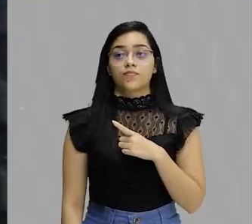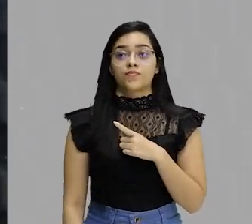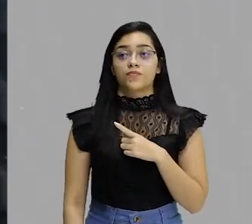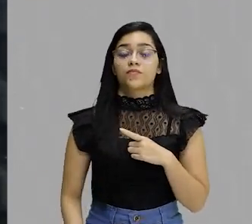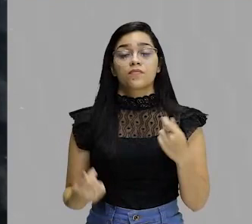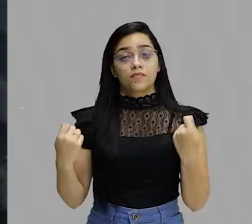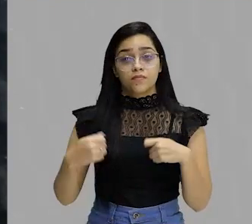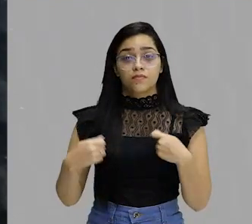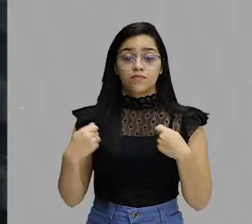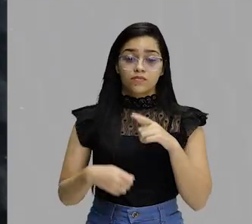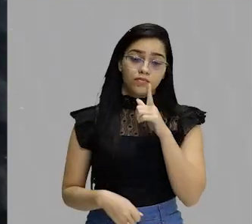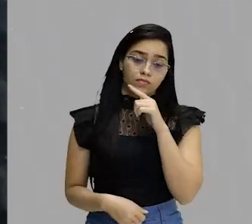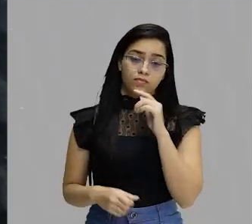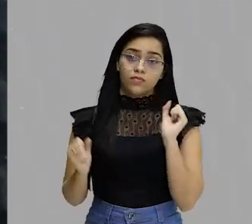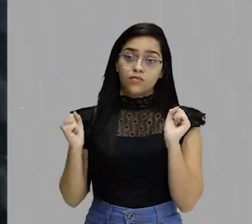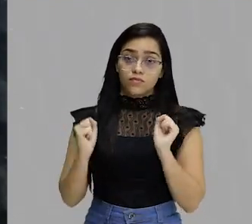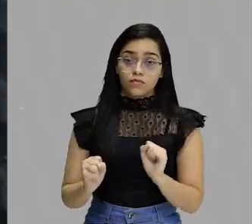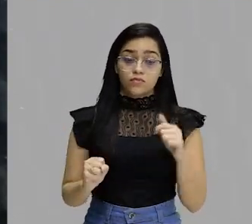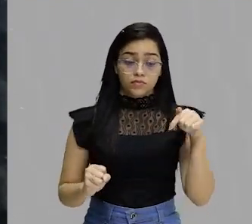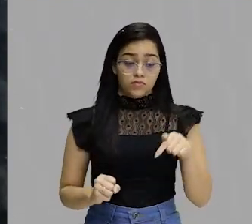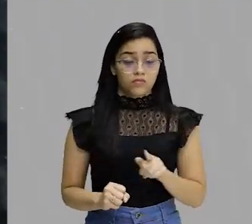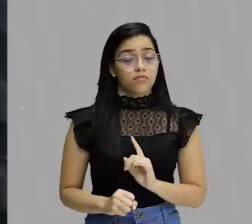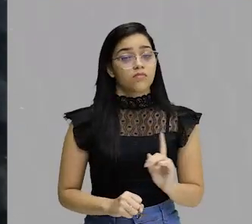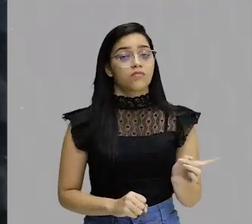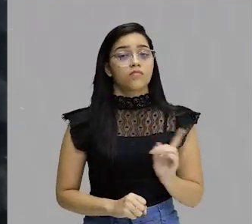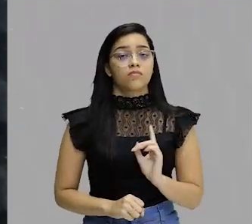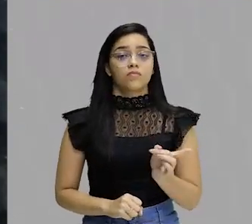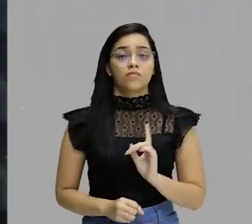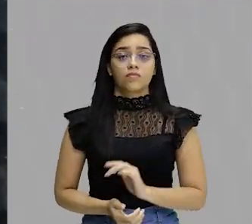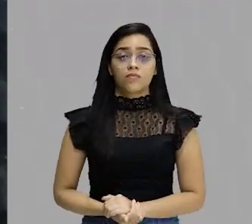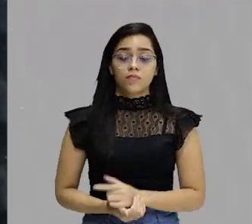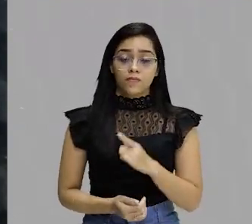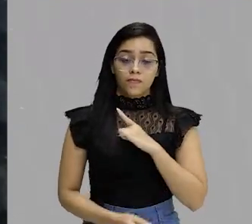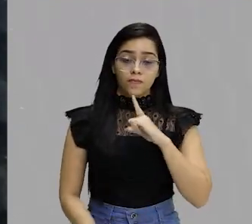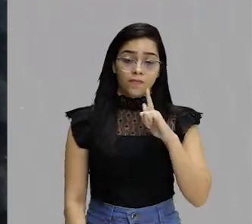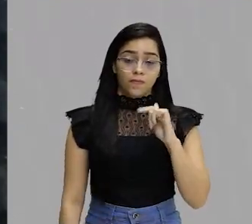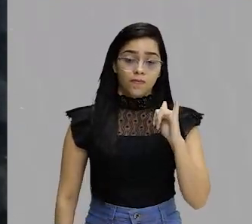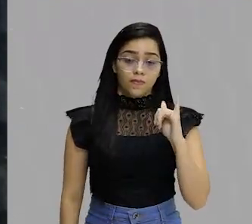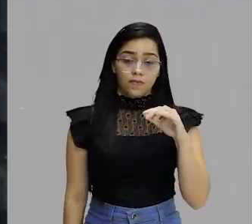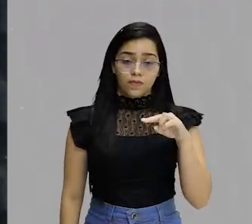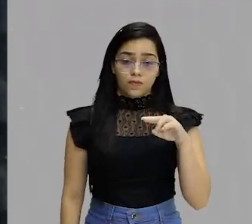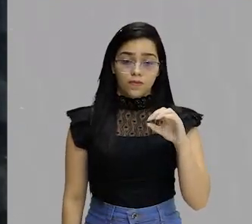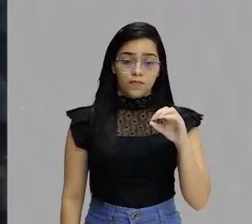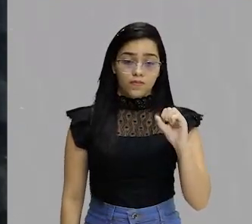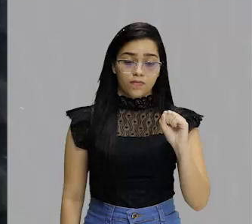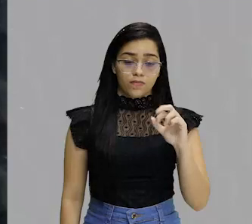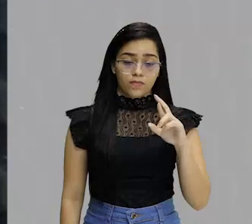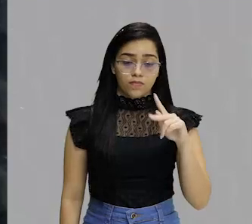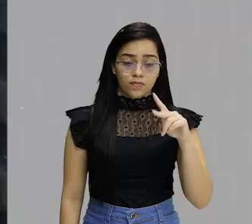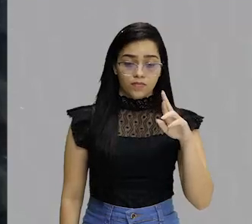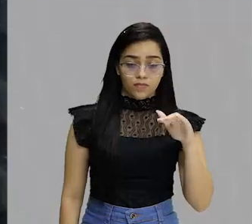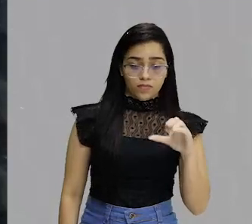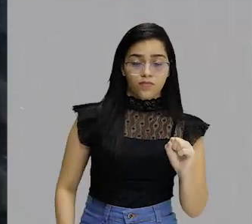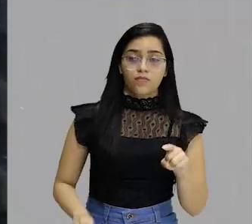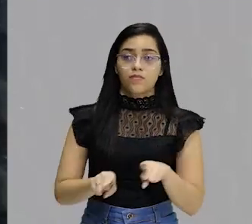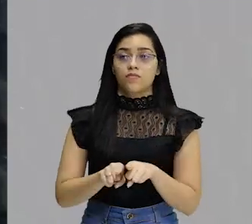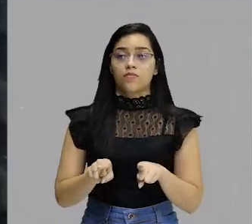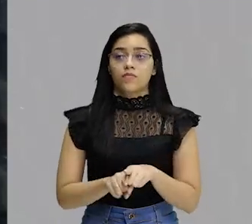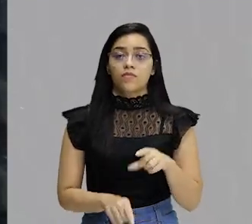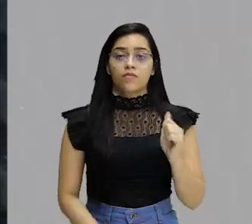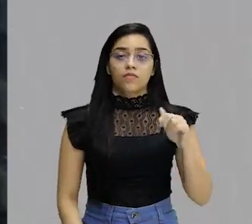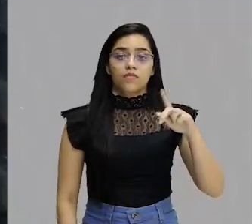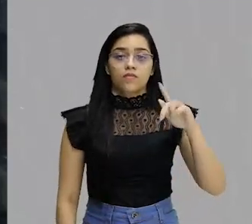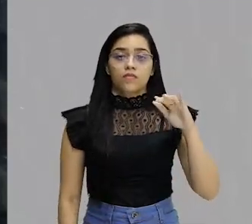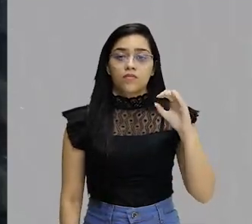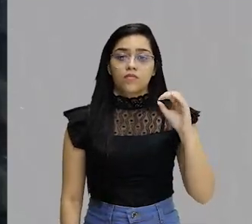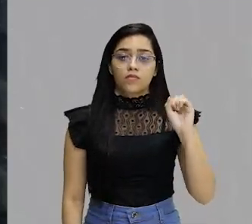eles precisam da água para a reprodução. Aqui não. A partir das gimnospermas e angiospermas, que são os dois últimos